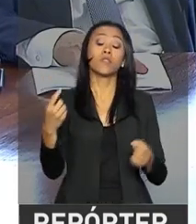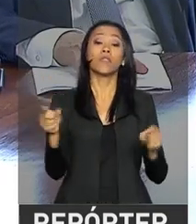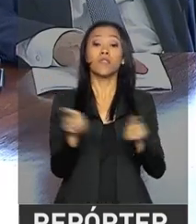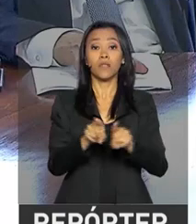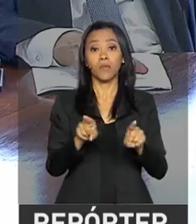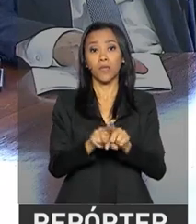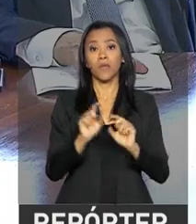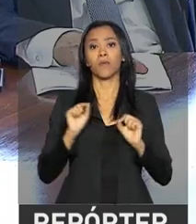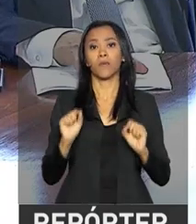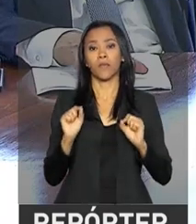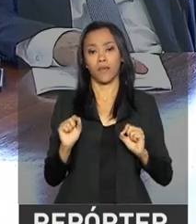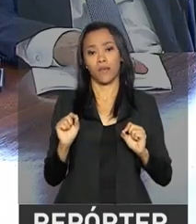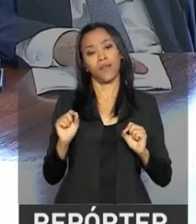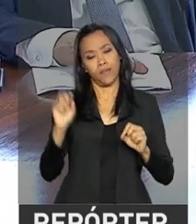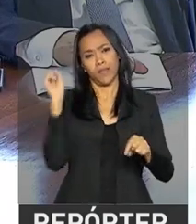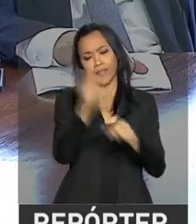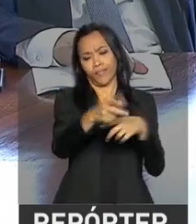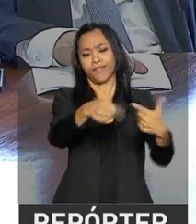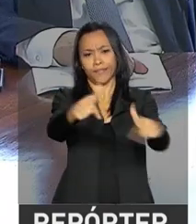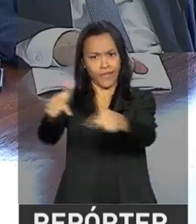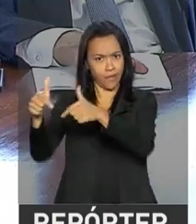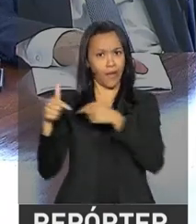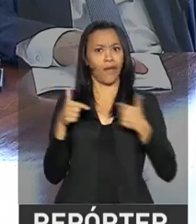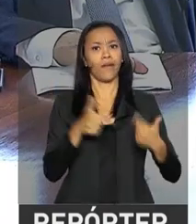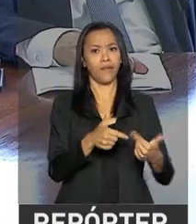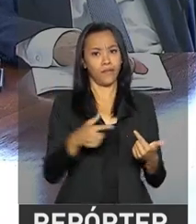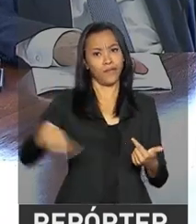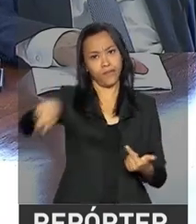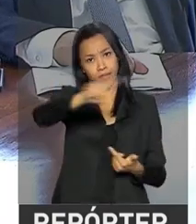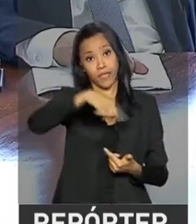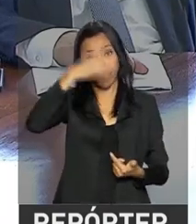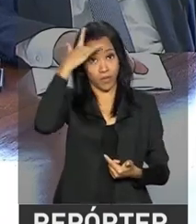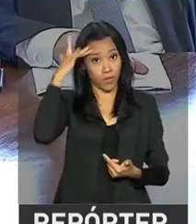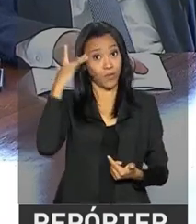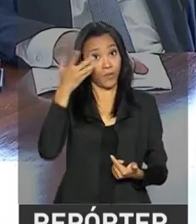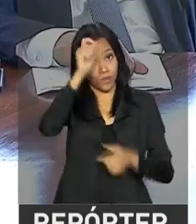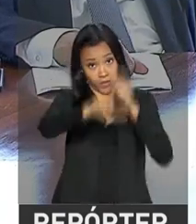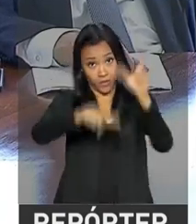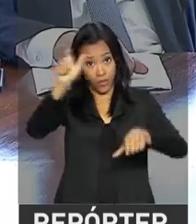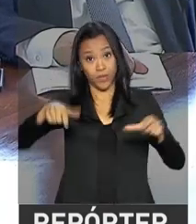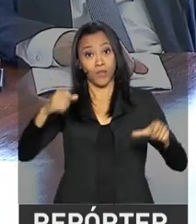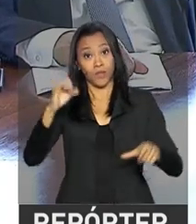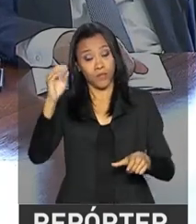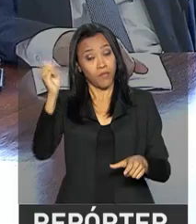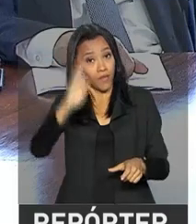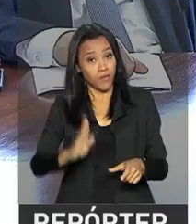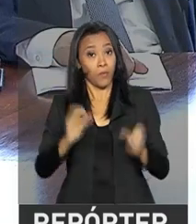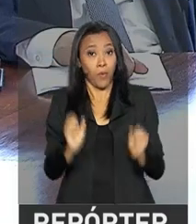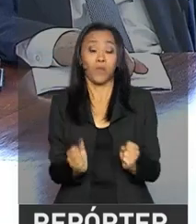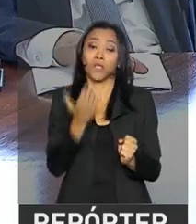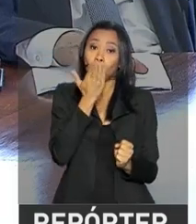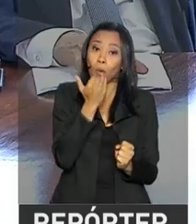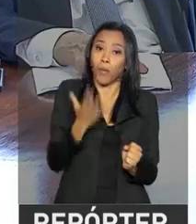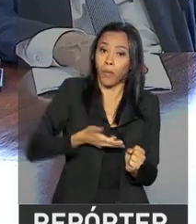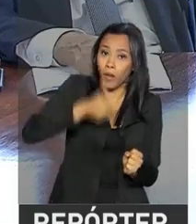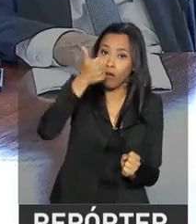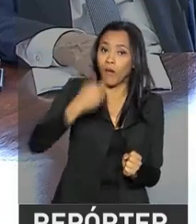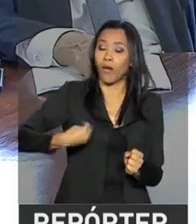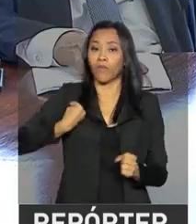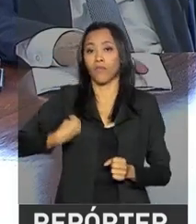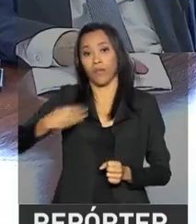consequência para gerar empregos e para fazer do brasileiro repito possa comer melhor possa viver melhor